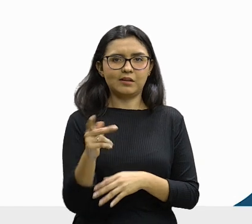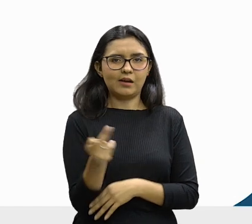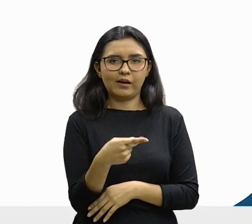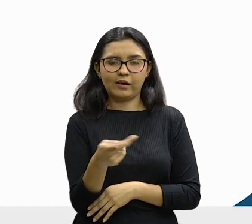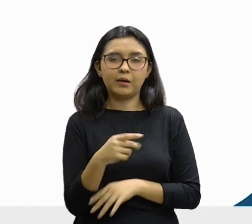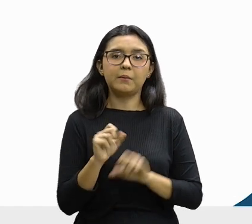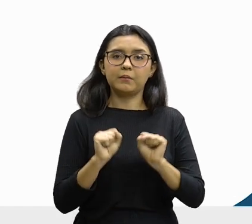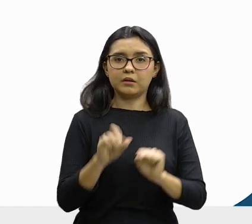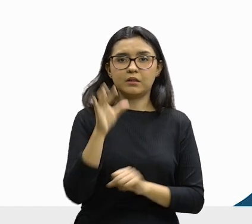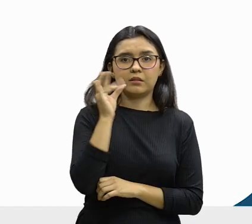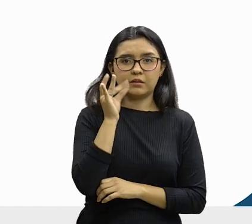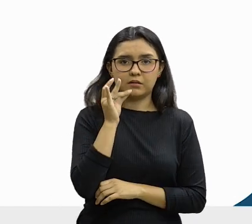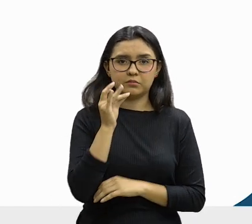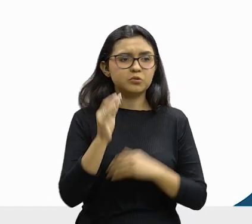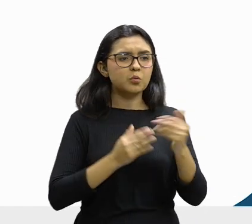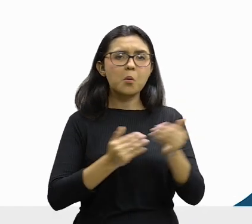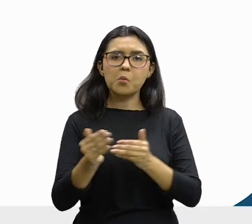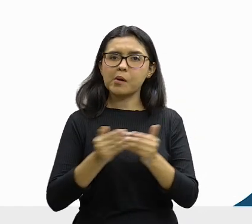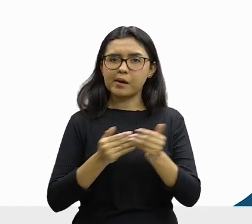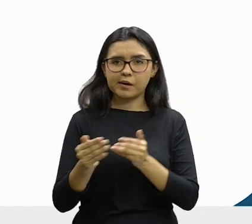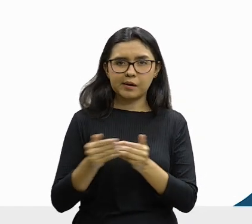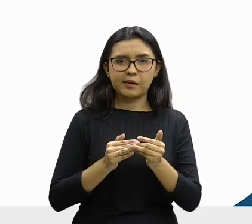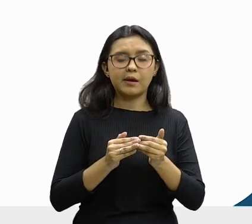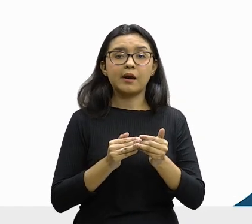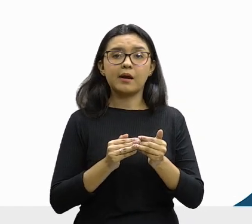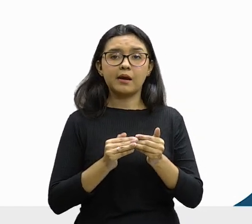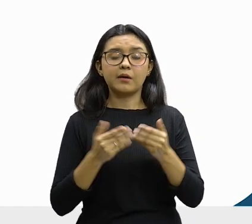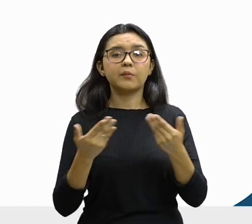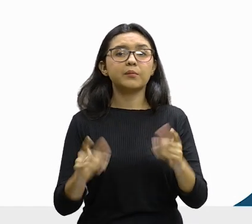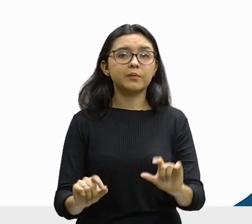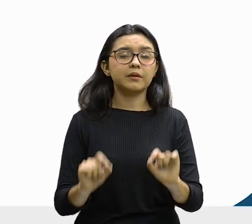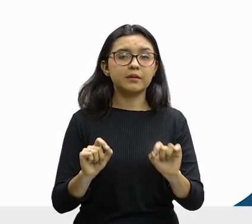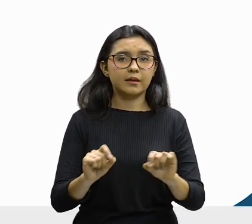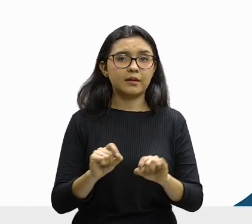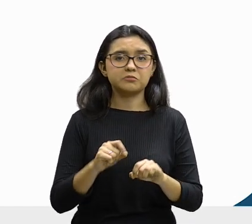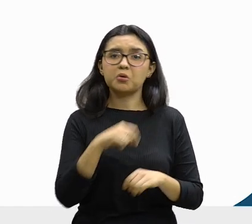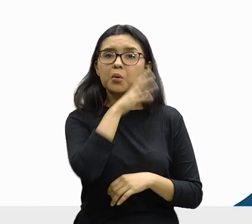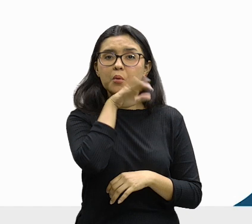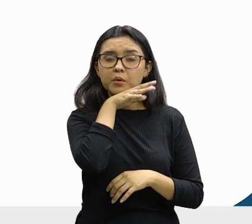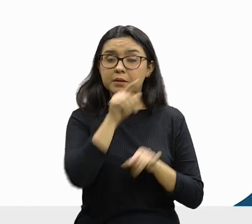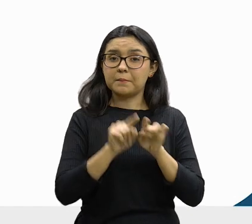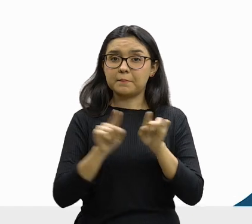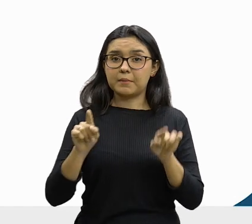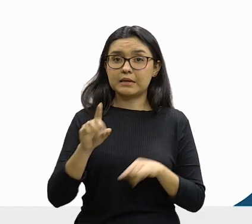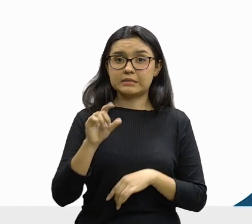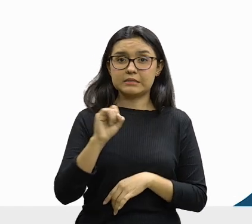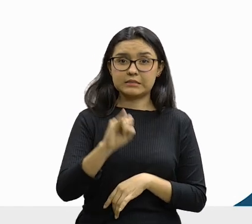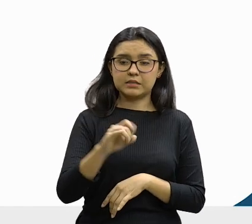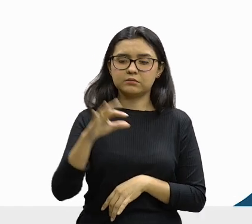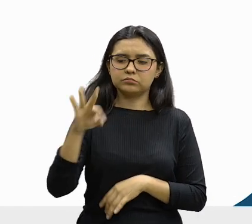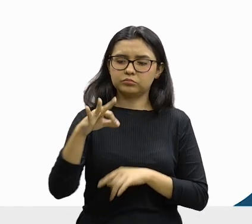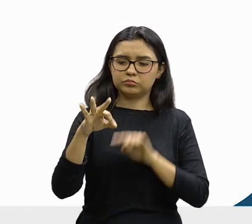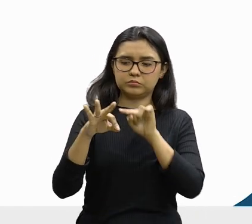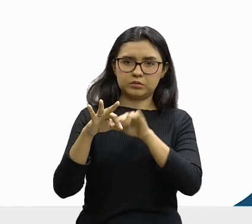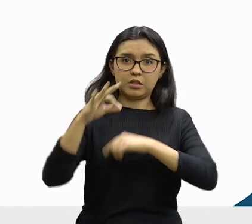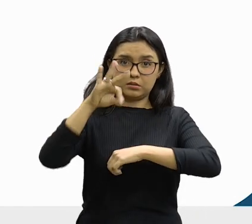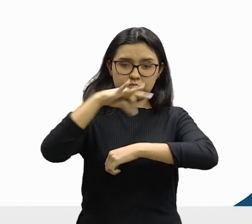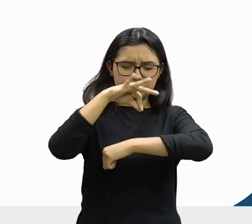ser gotícula de saliva de qualquer animal. Nesse caso, picada do inseto contaminado, pela